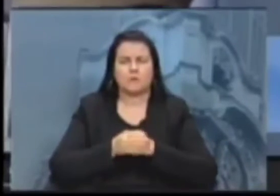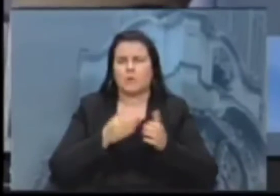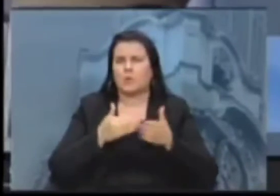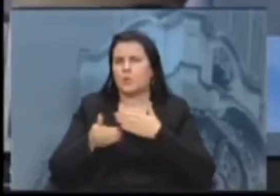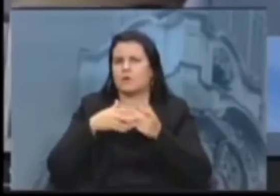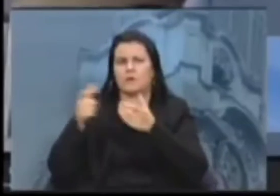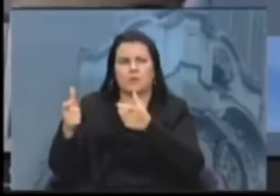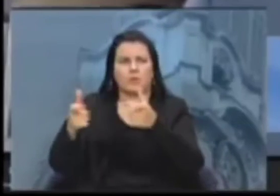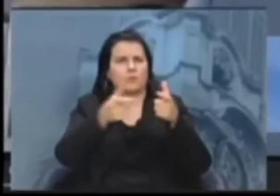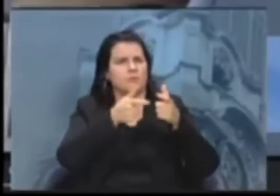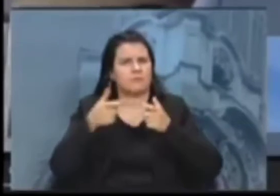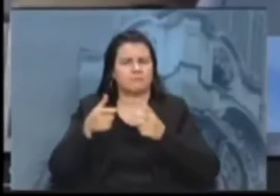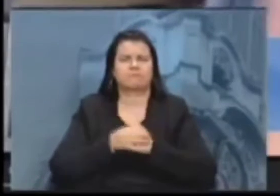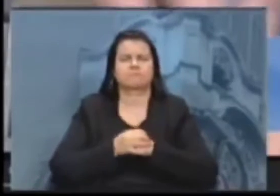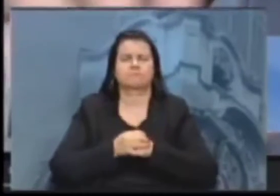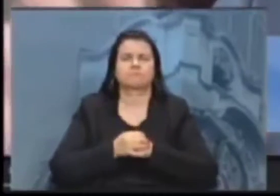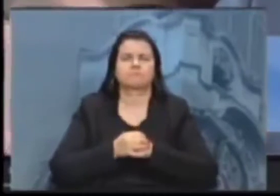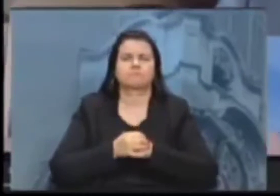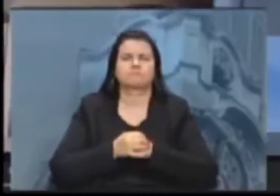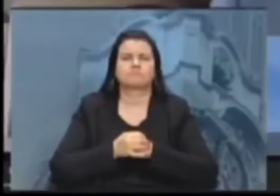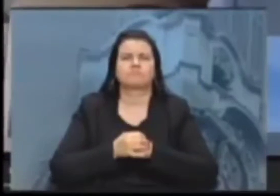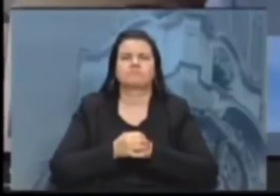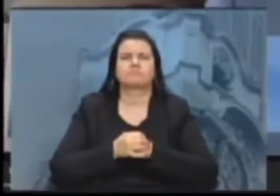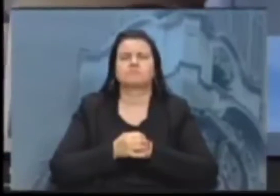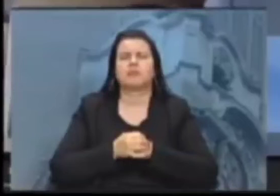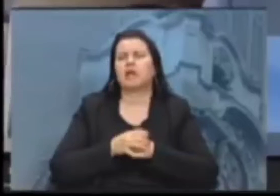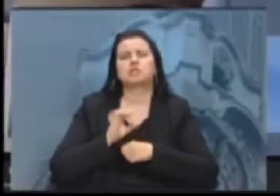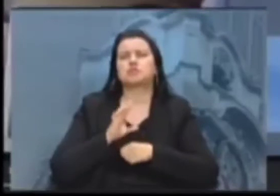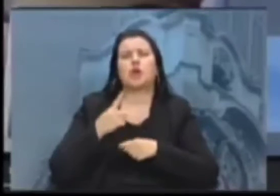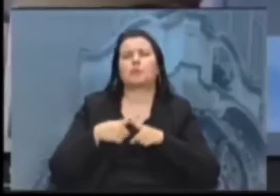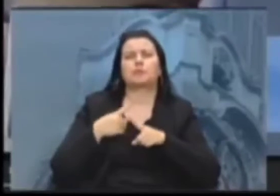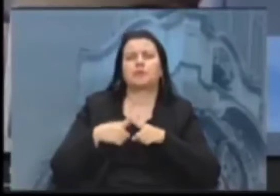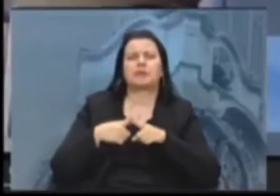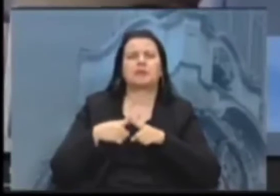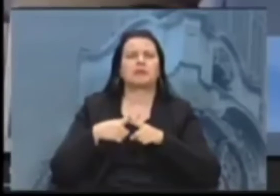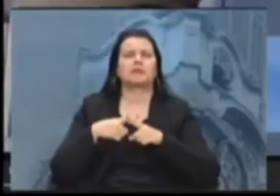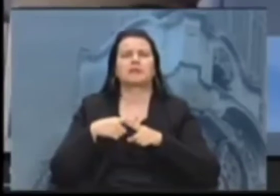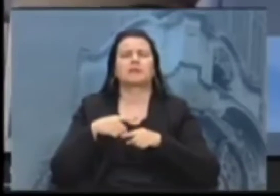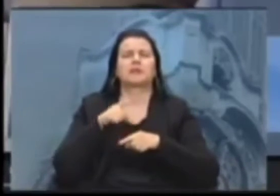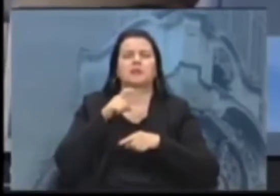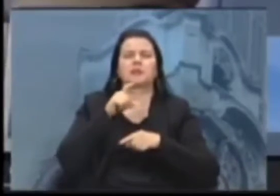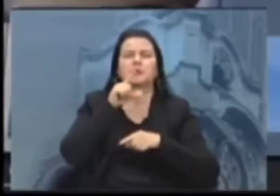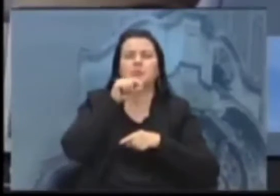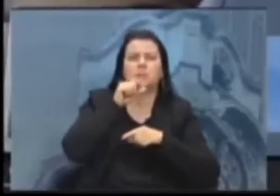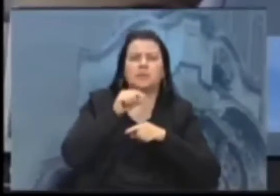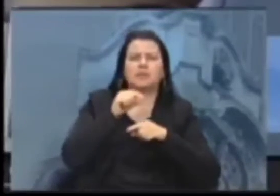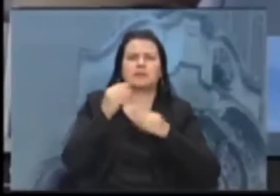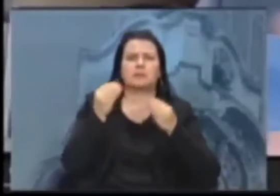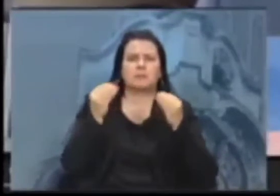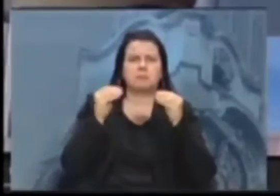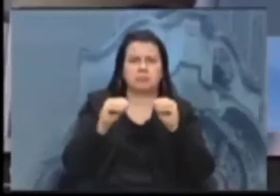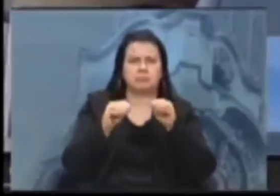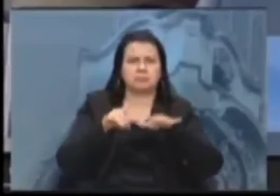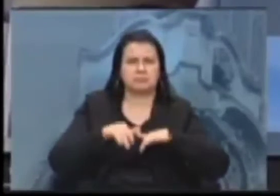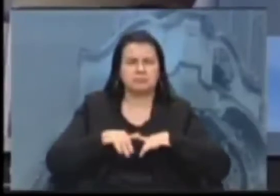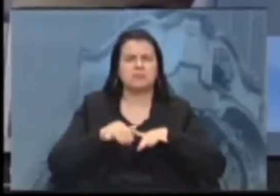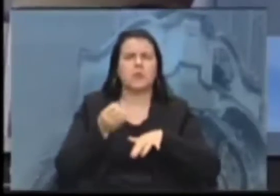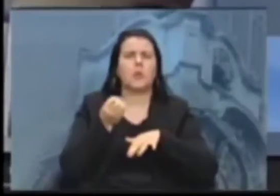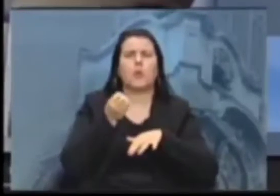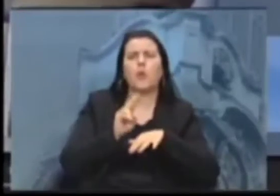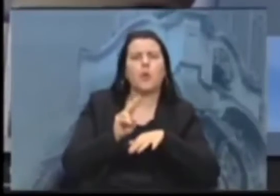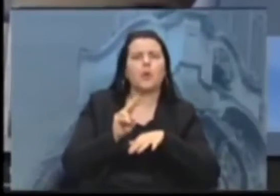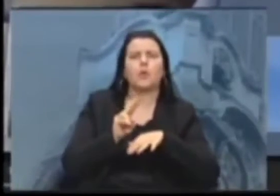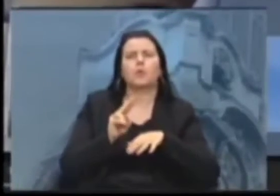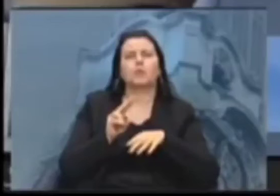ocorra. Não é porque é só uma postagem no Twitter, não é porque é só uma lacrada no